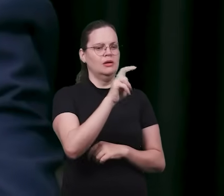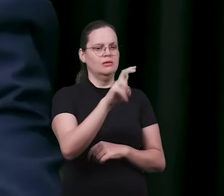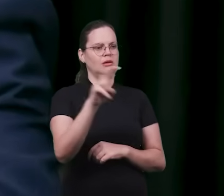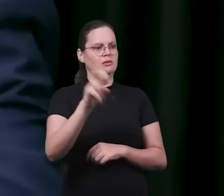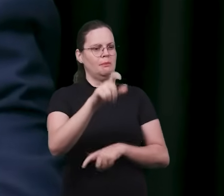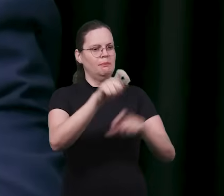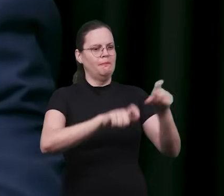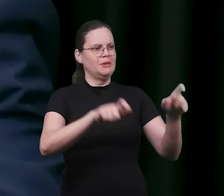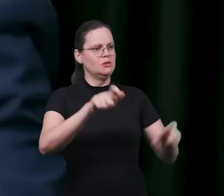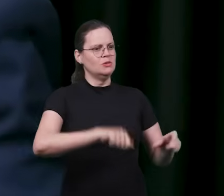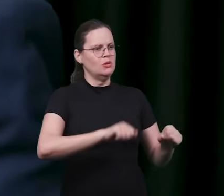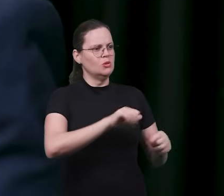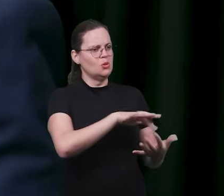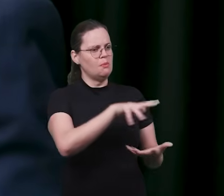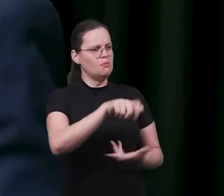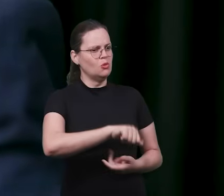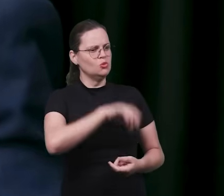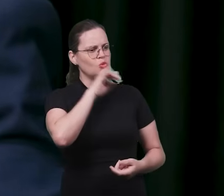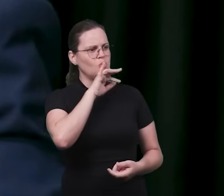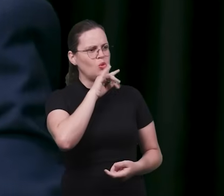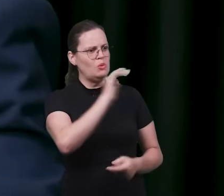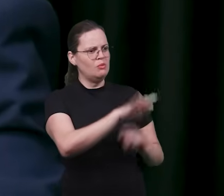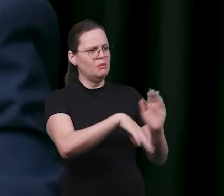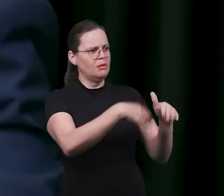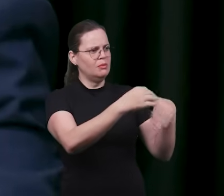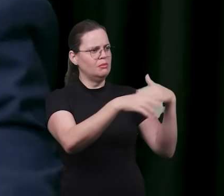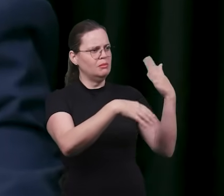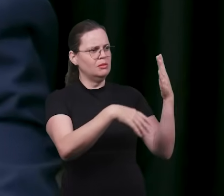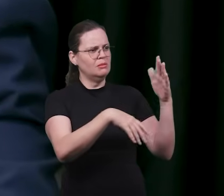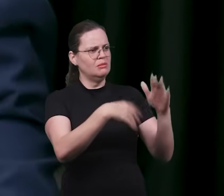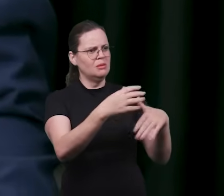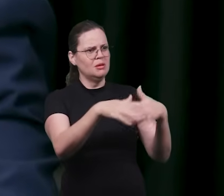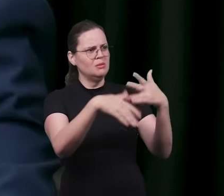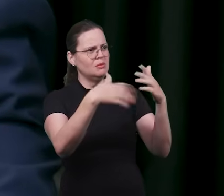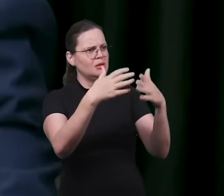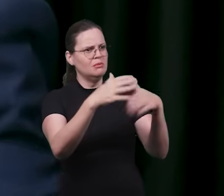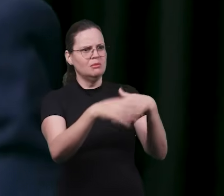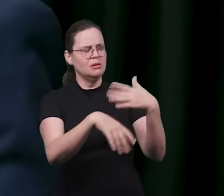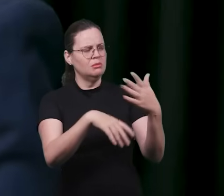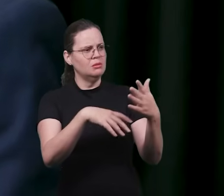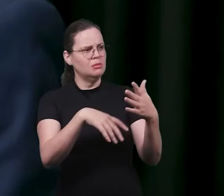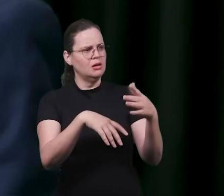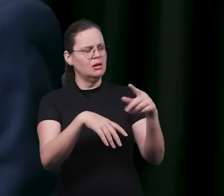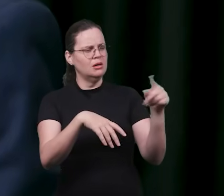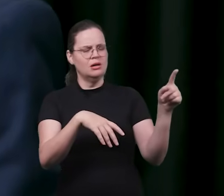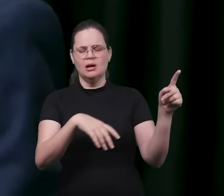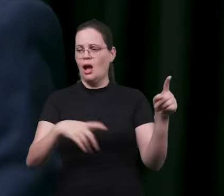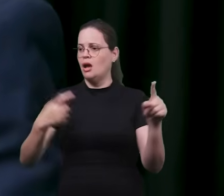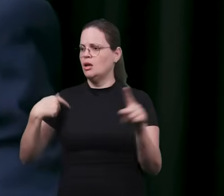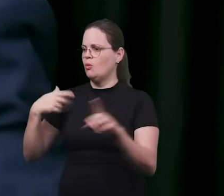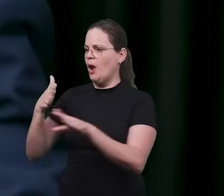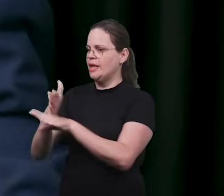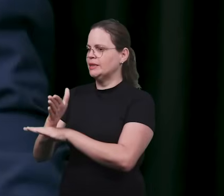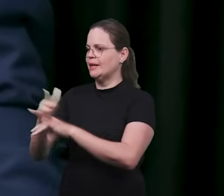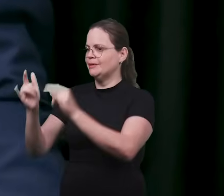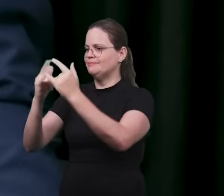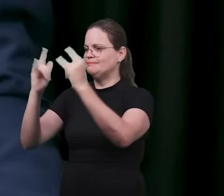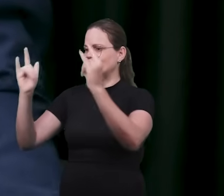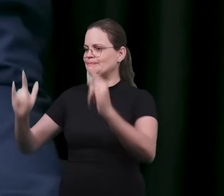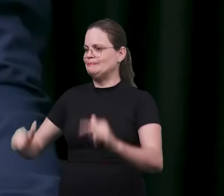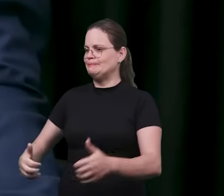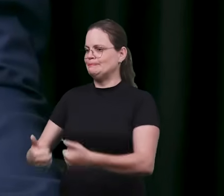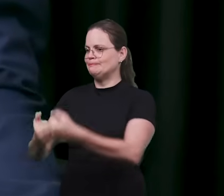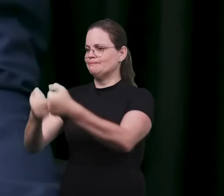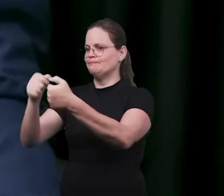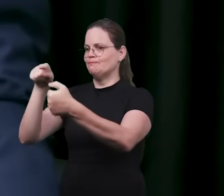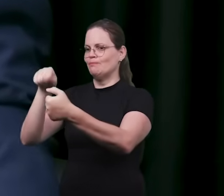ímpios prosperando, mas a Bíblia diz assim, até que entrei no santuário. É um de Asaf, não é? Até que entrei